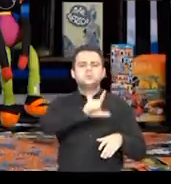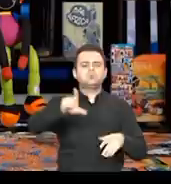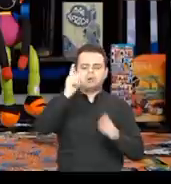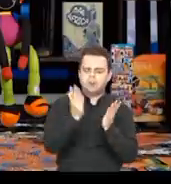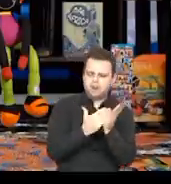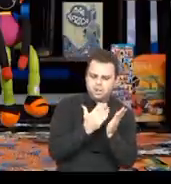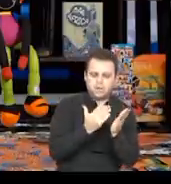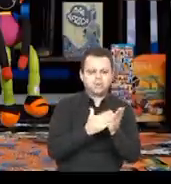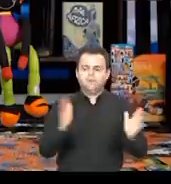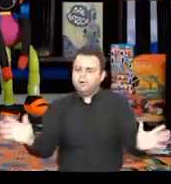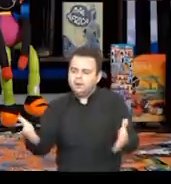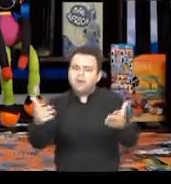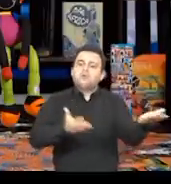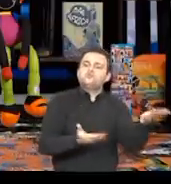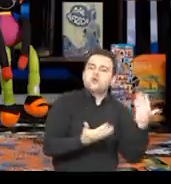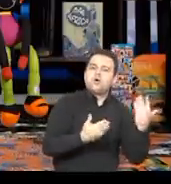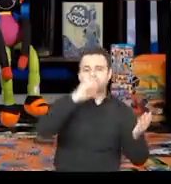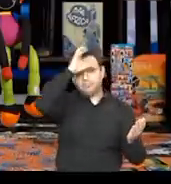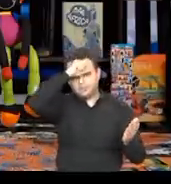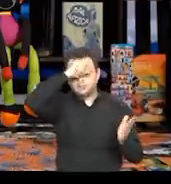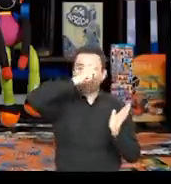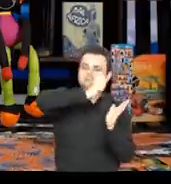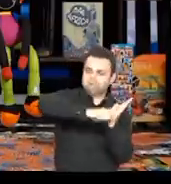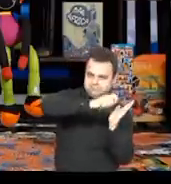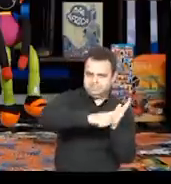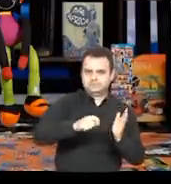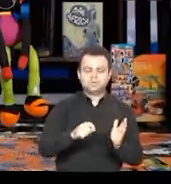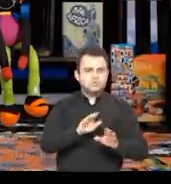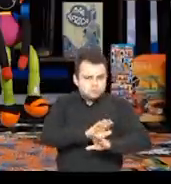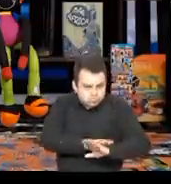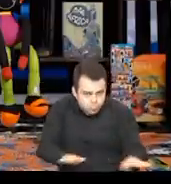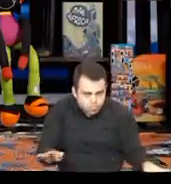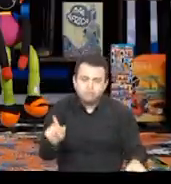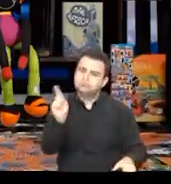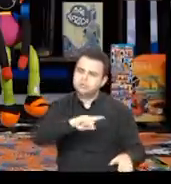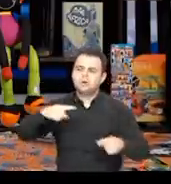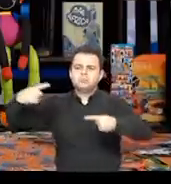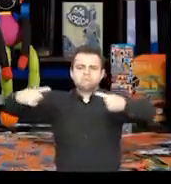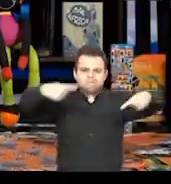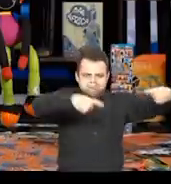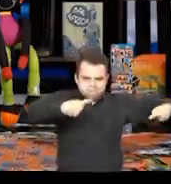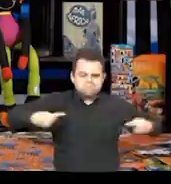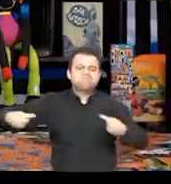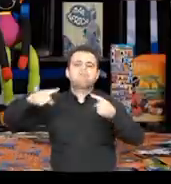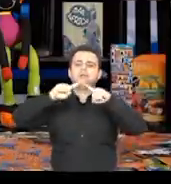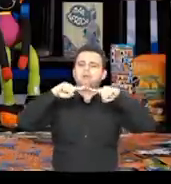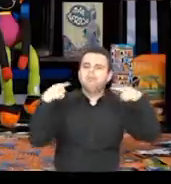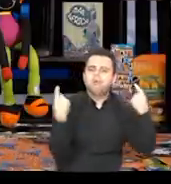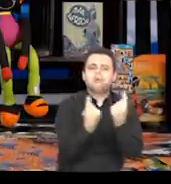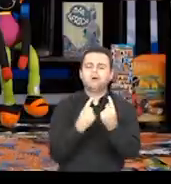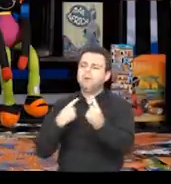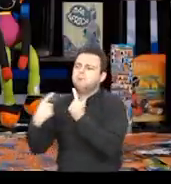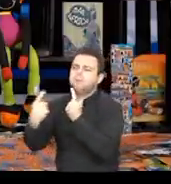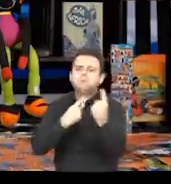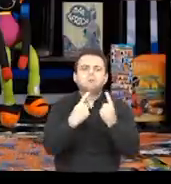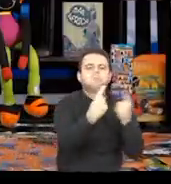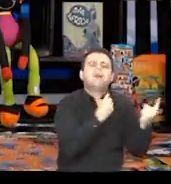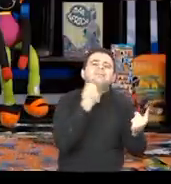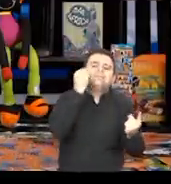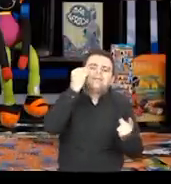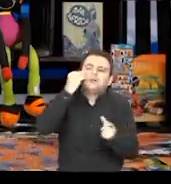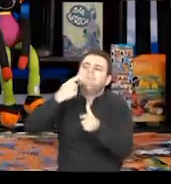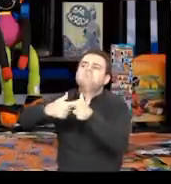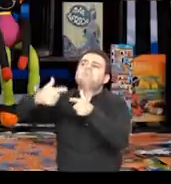lá acontecem apenas saraus literários. Acontecem também discussões, reuniões, diálogos para tentar